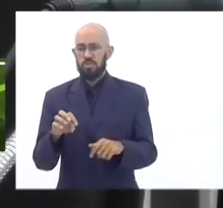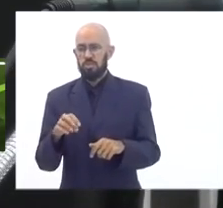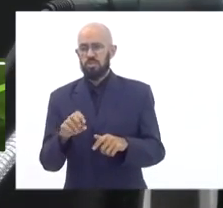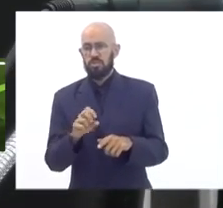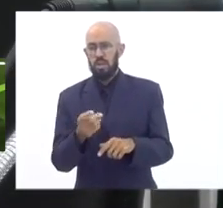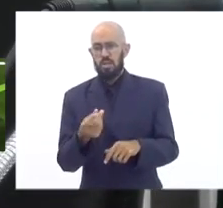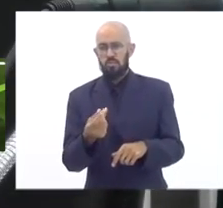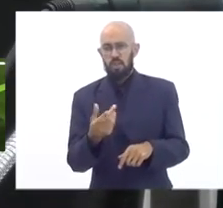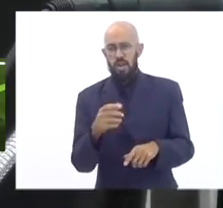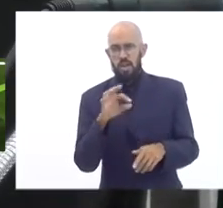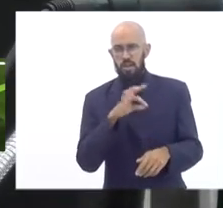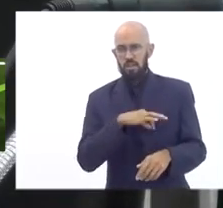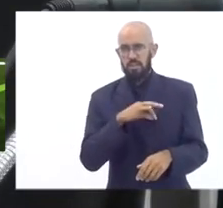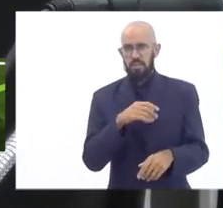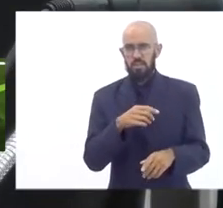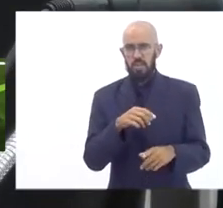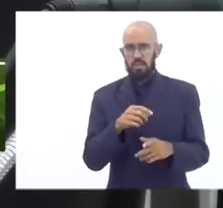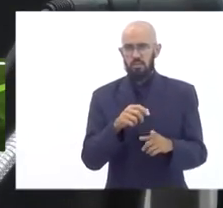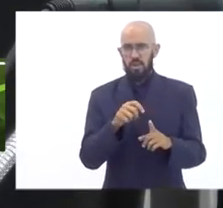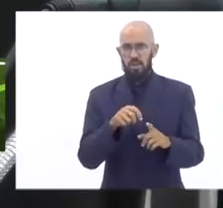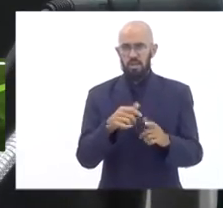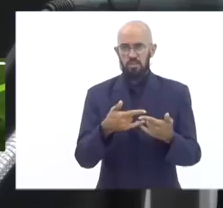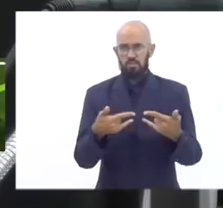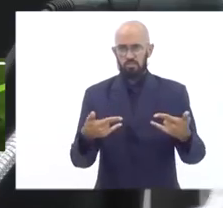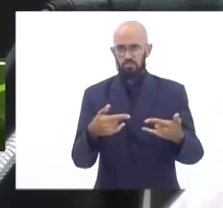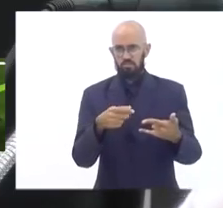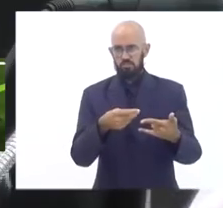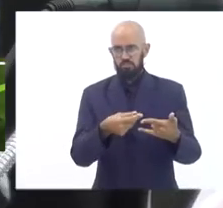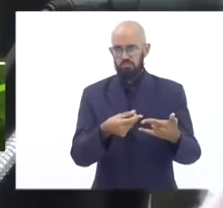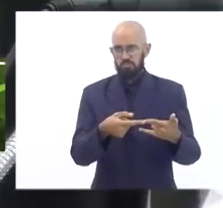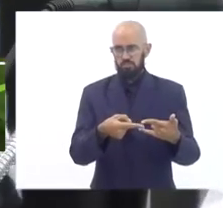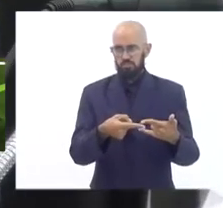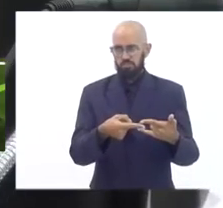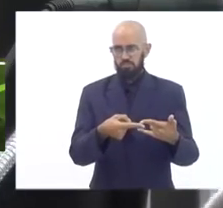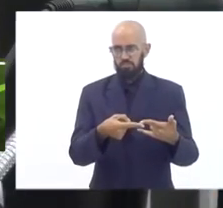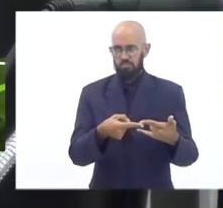modicidade tarifária, automaticamente a gente vai fazer